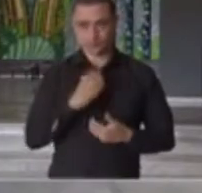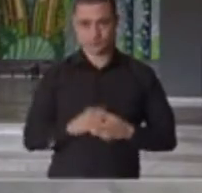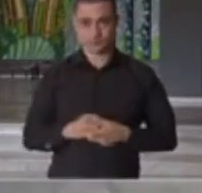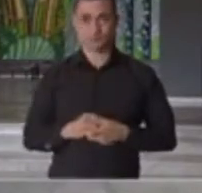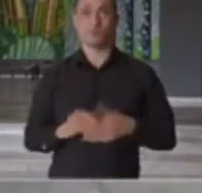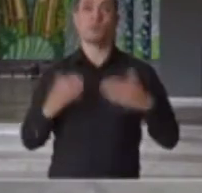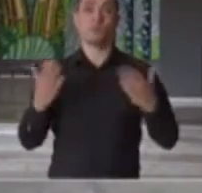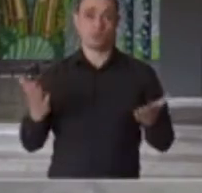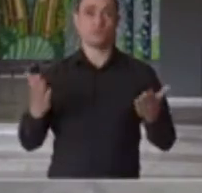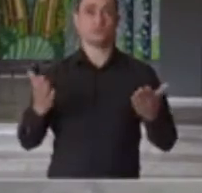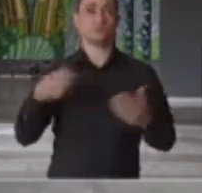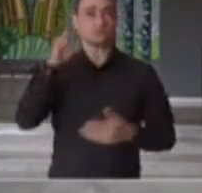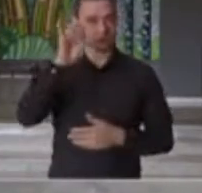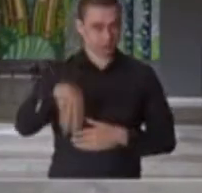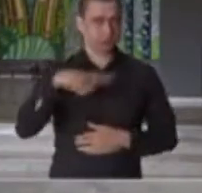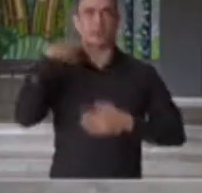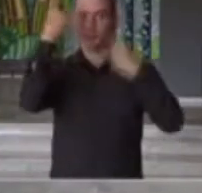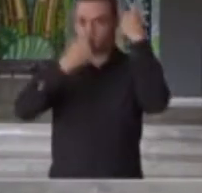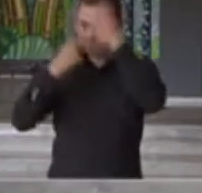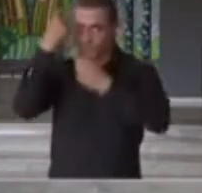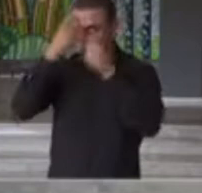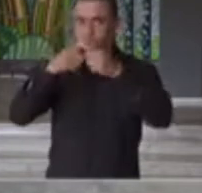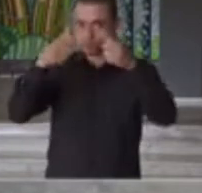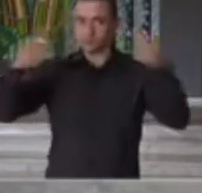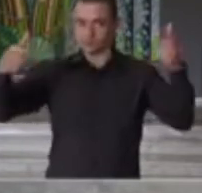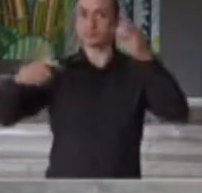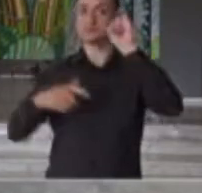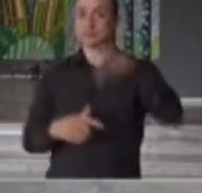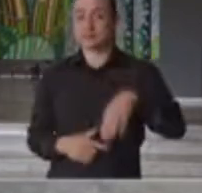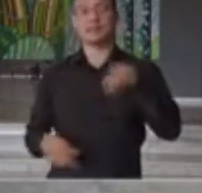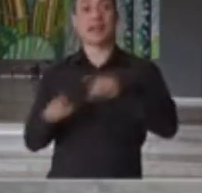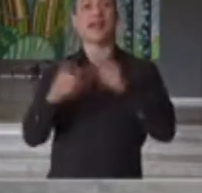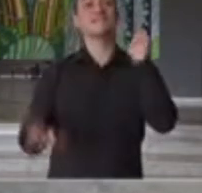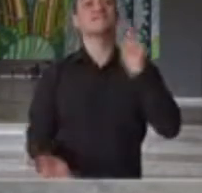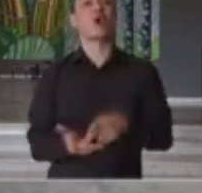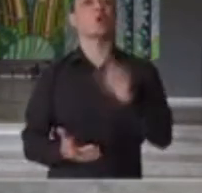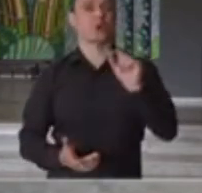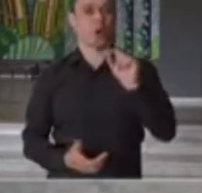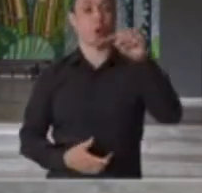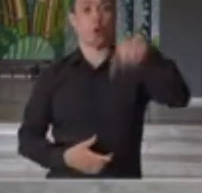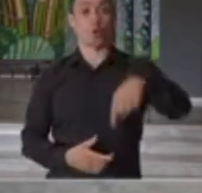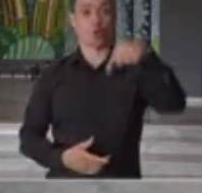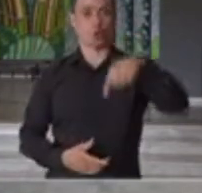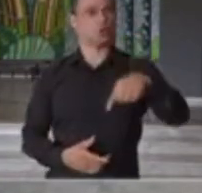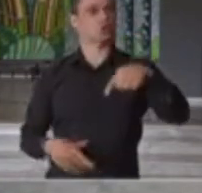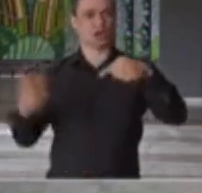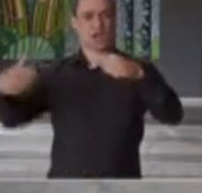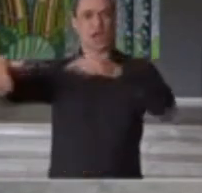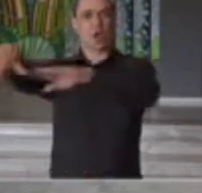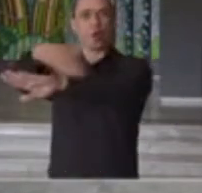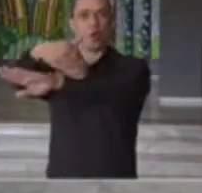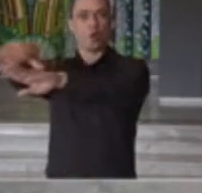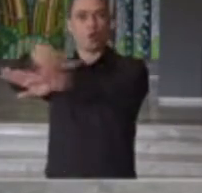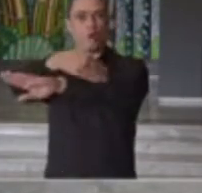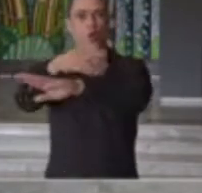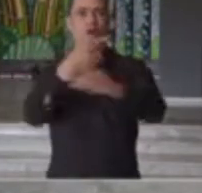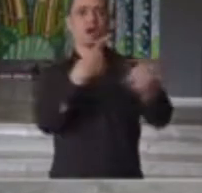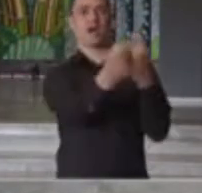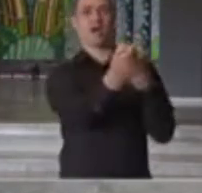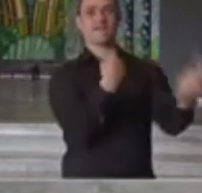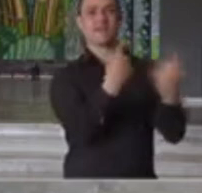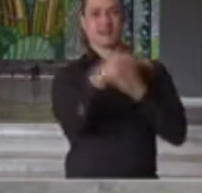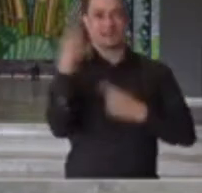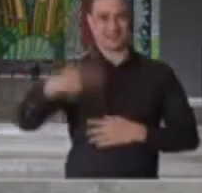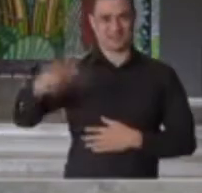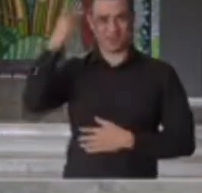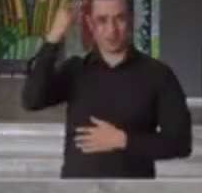Bom, há uma preocupação crescente, tanto é verdade que hoje em várias avenidas e ruas de São Paulo